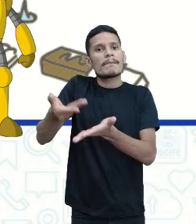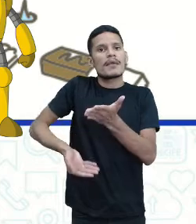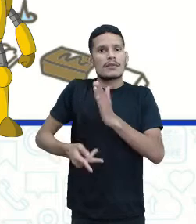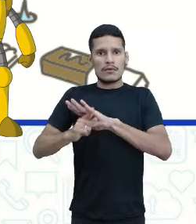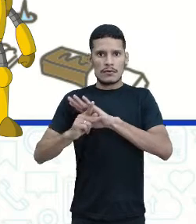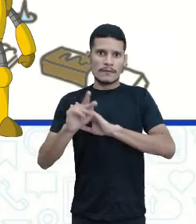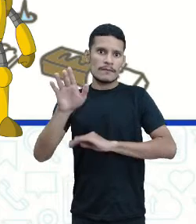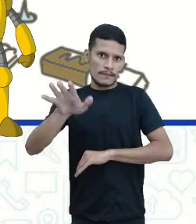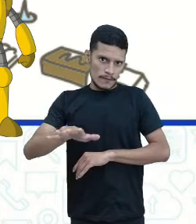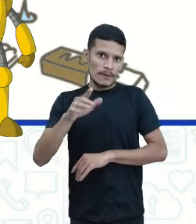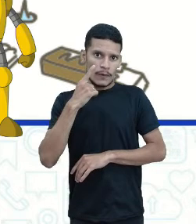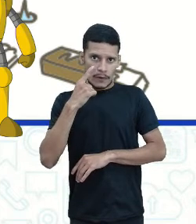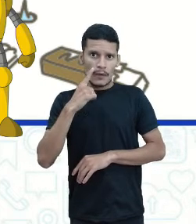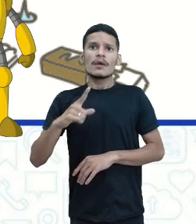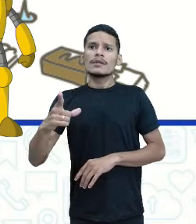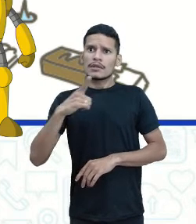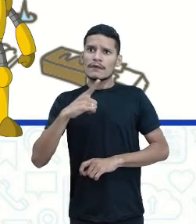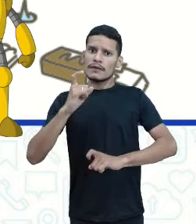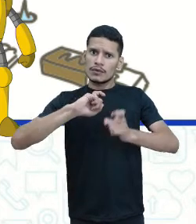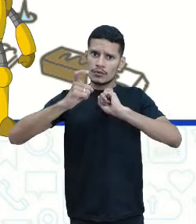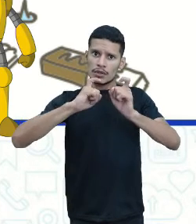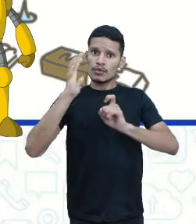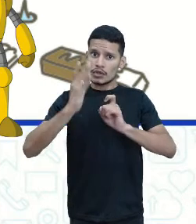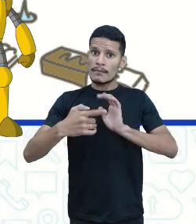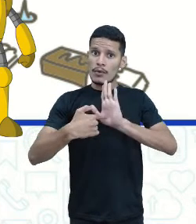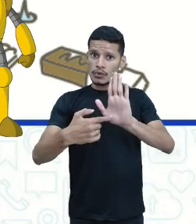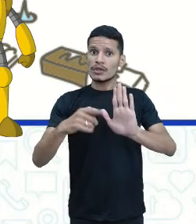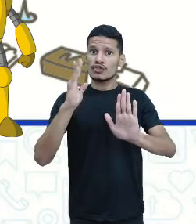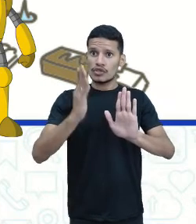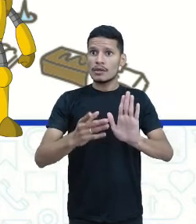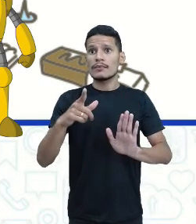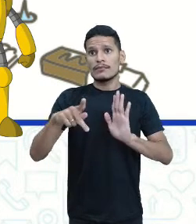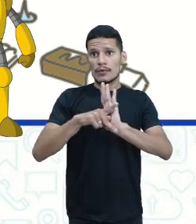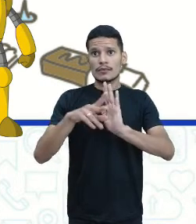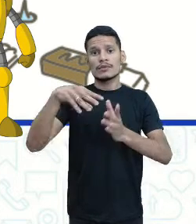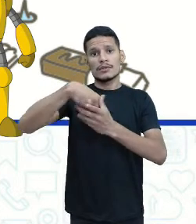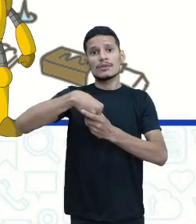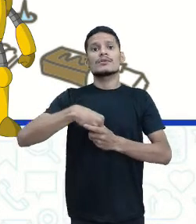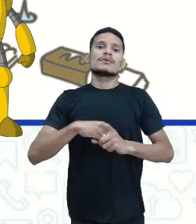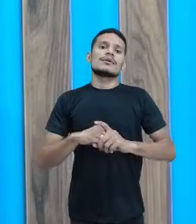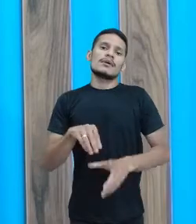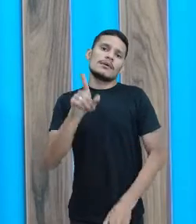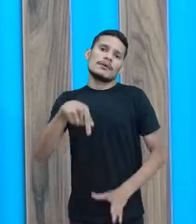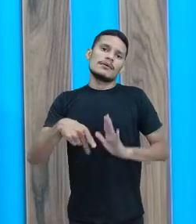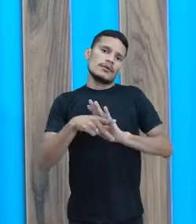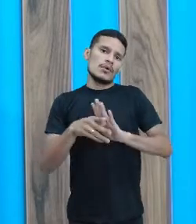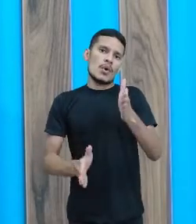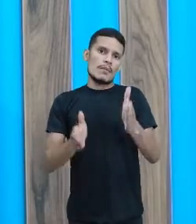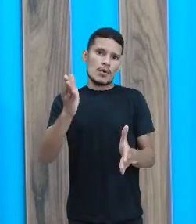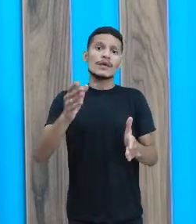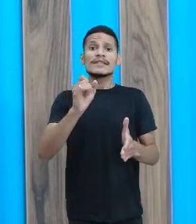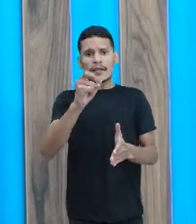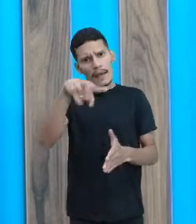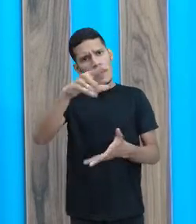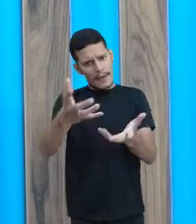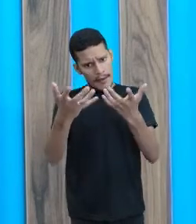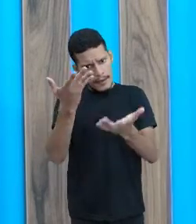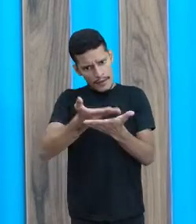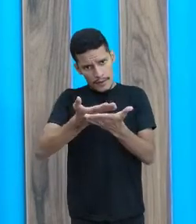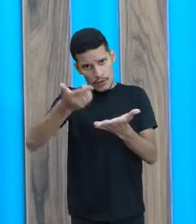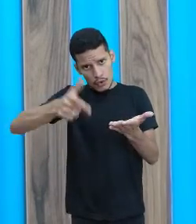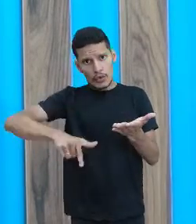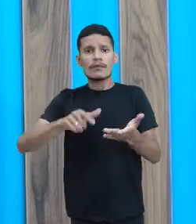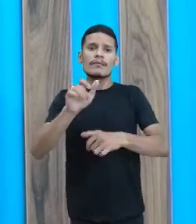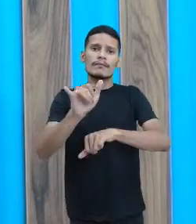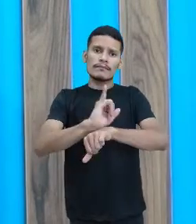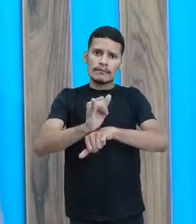para discutir. O nosso robozinho já está apontando aí para vocês. Quem quiser assistir essa aula novamente, é só ir lá no nosso canal do YouTube, ver o Educa